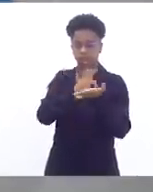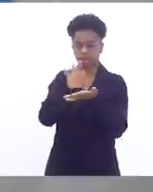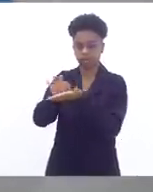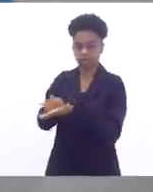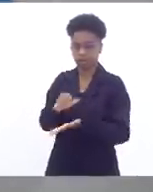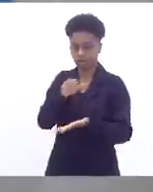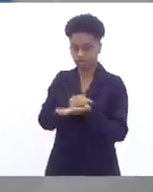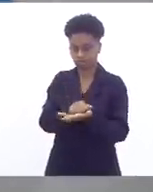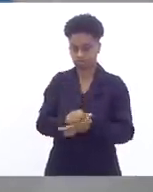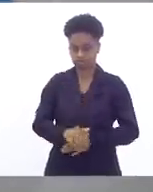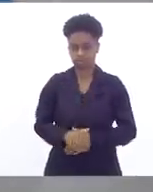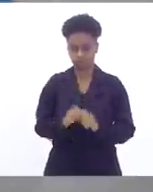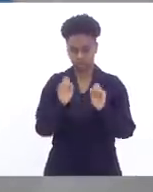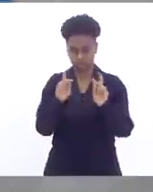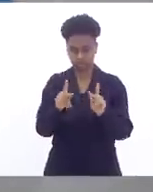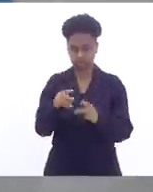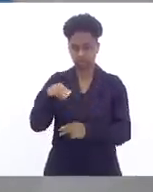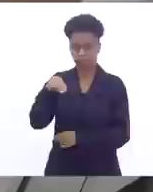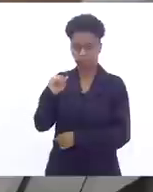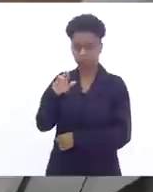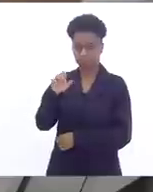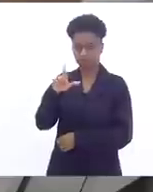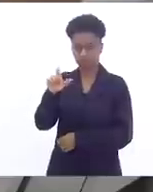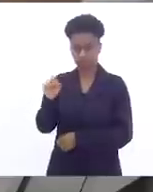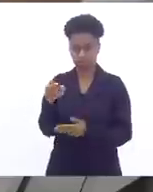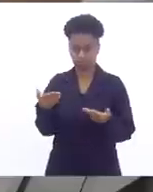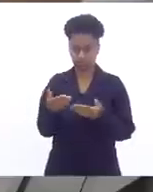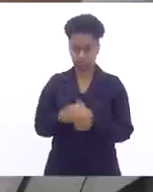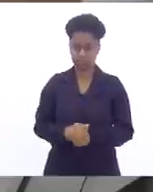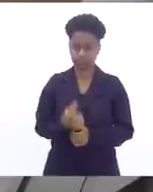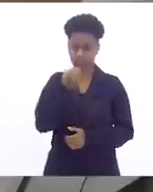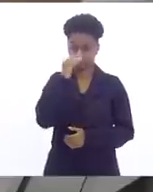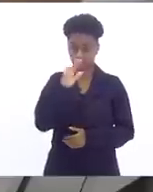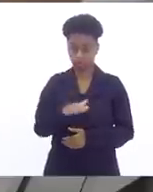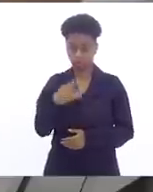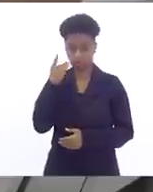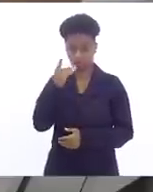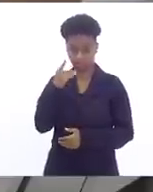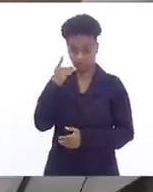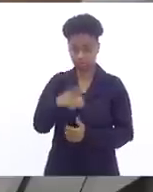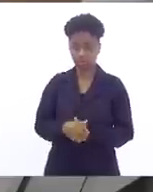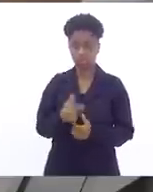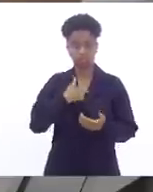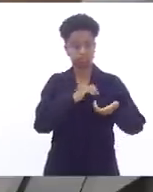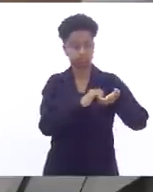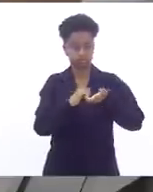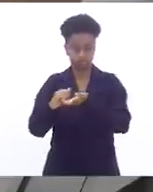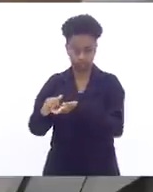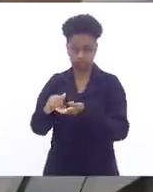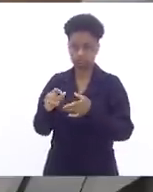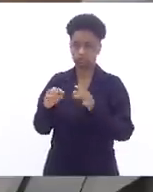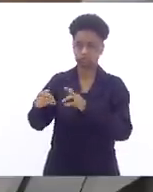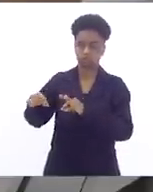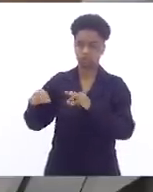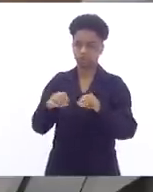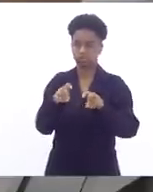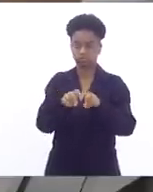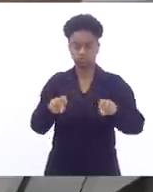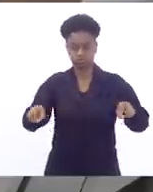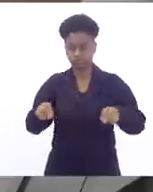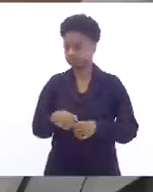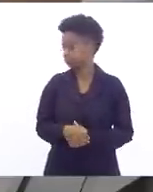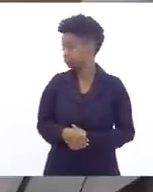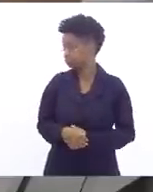tá Deputado Marcelo Dino Boa tarde Deputado qual cumprimentando a história do cumprimento toda a mesa